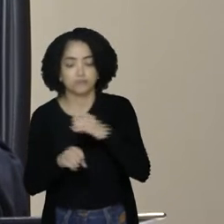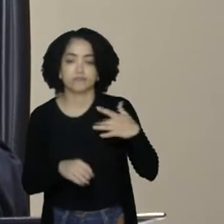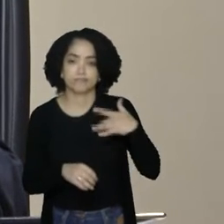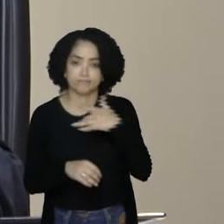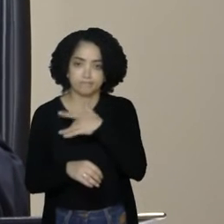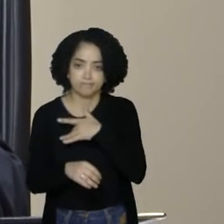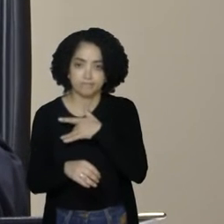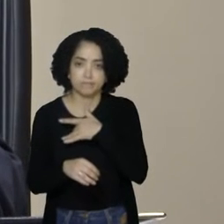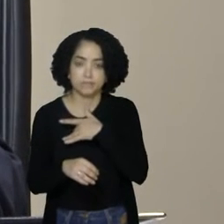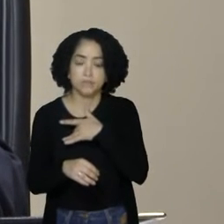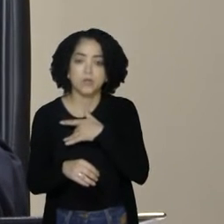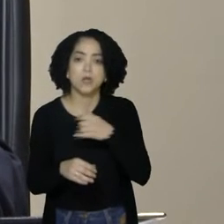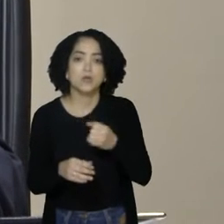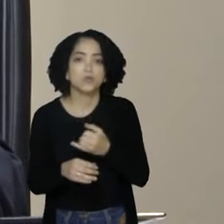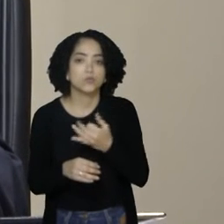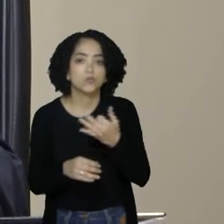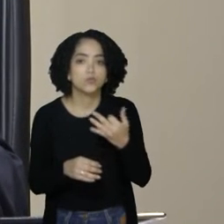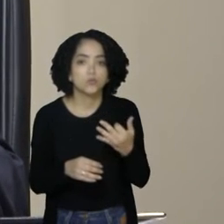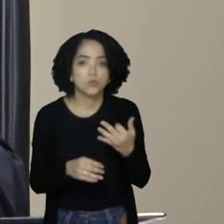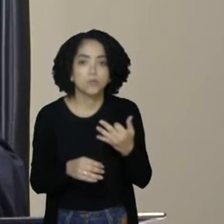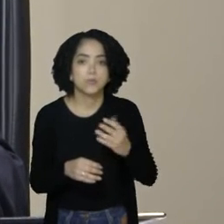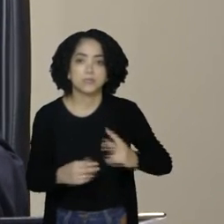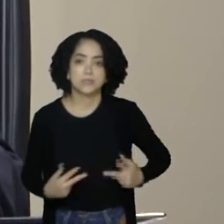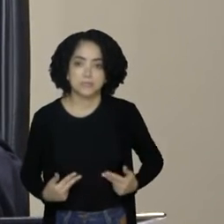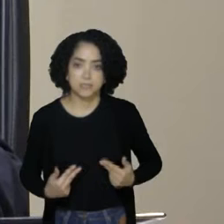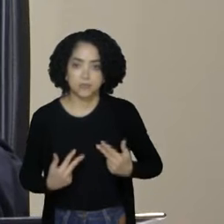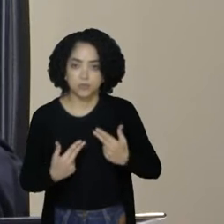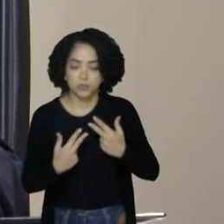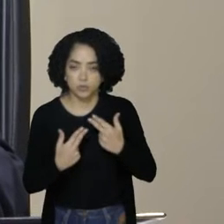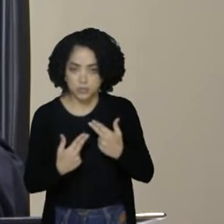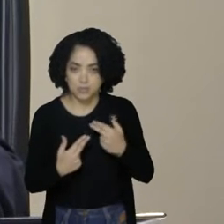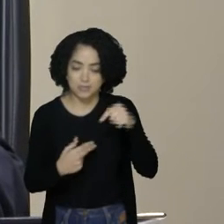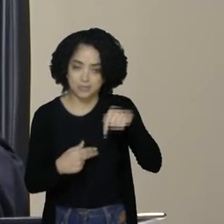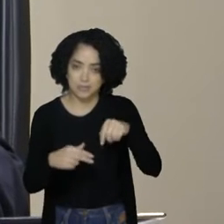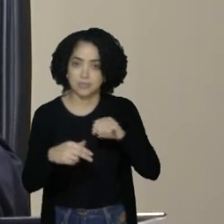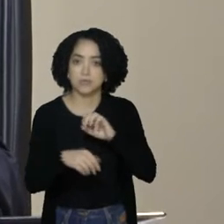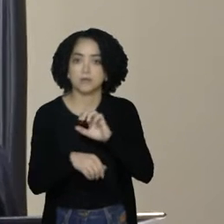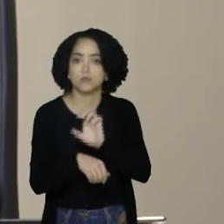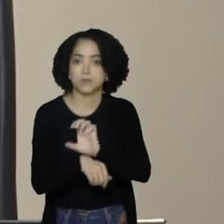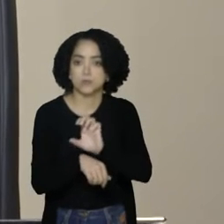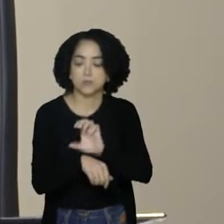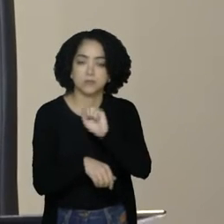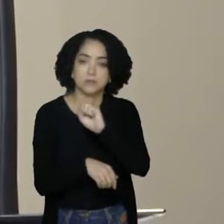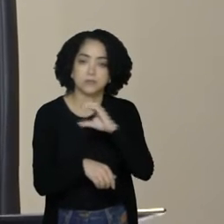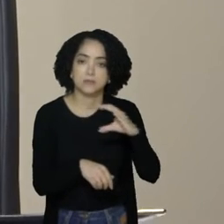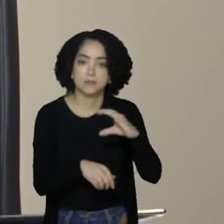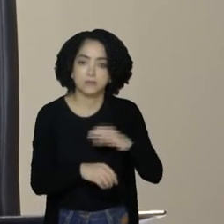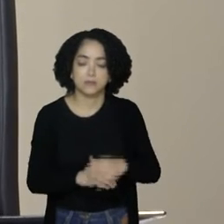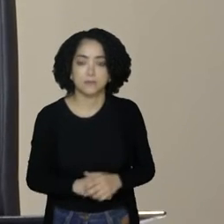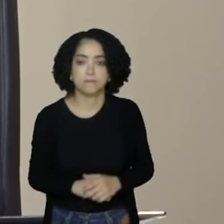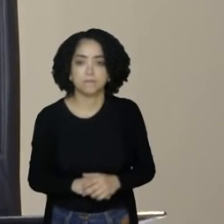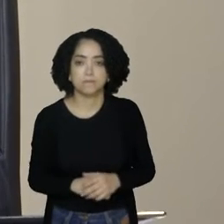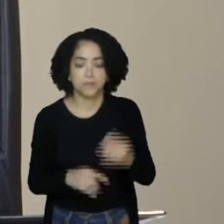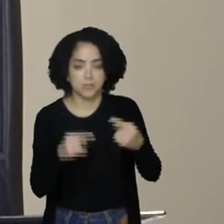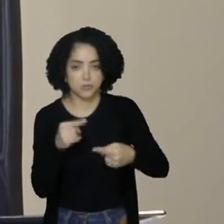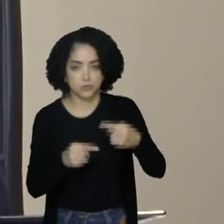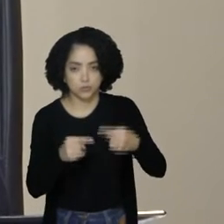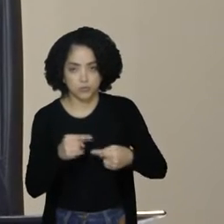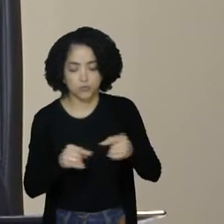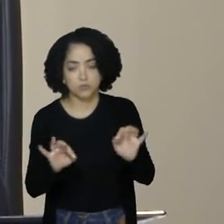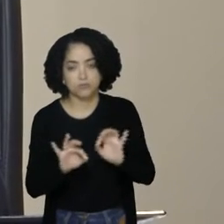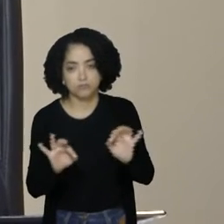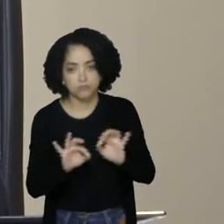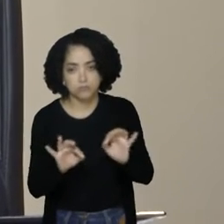do número de cirurgias eletivas no Estado de Santa Catarina. Em discussão, não havendo quem